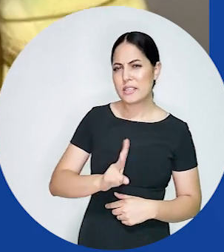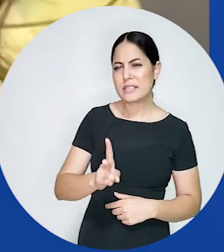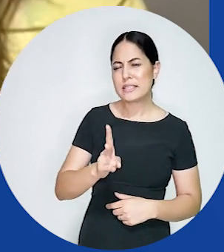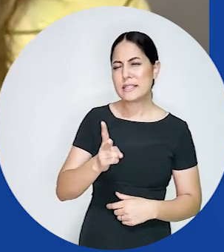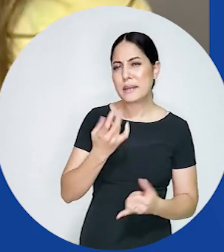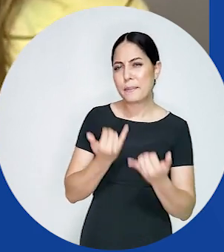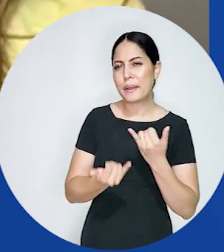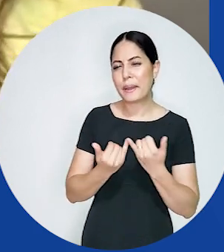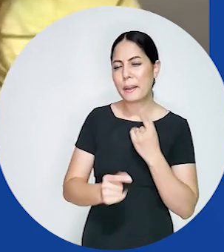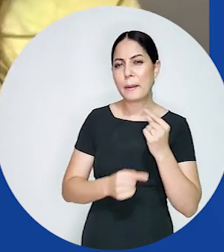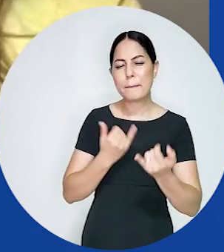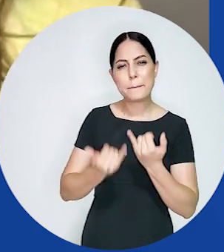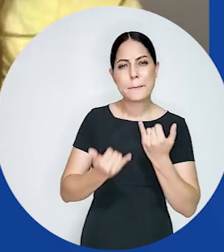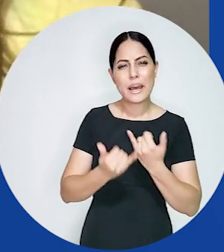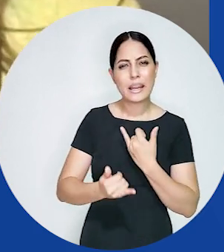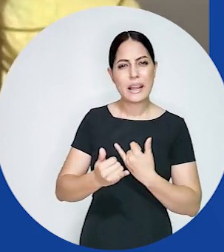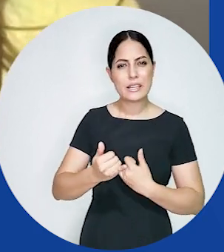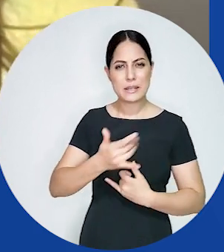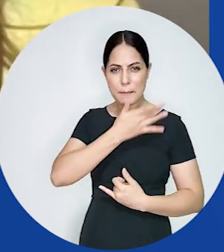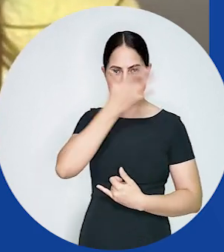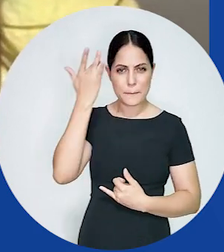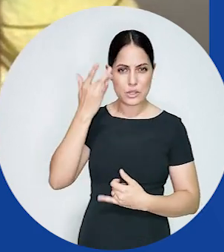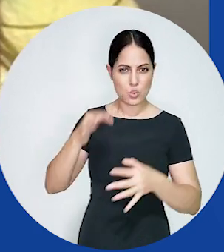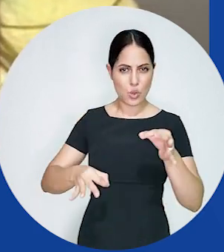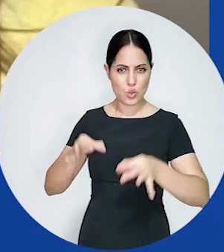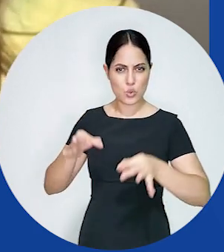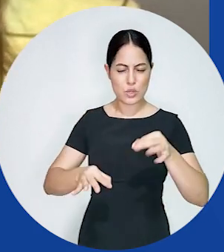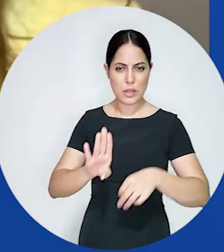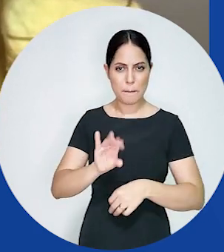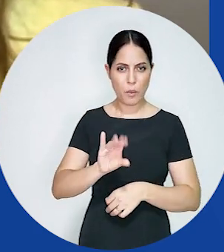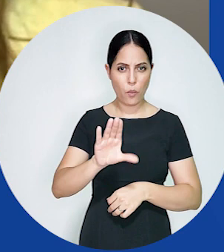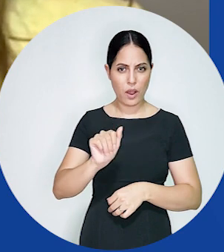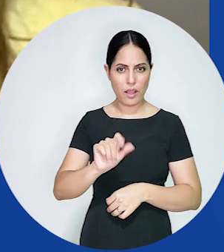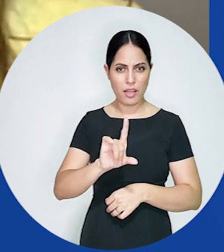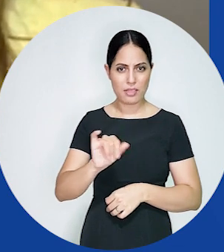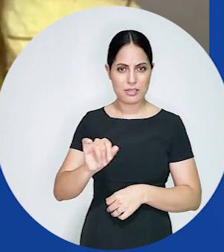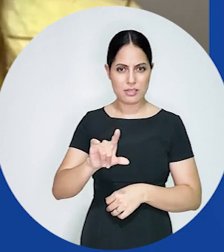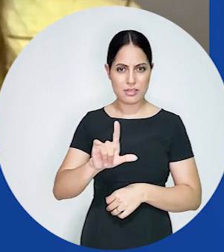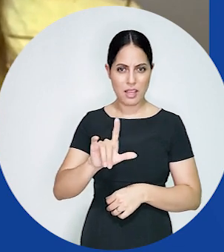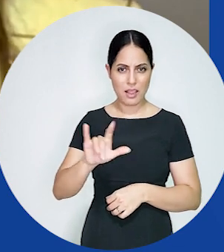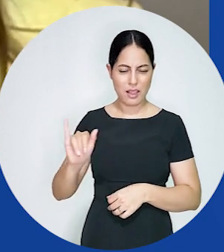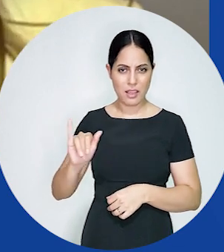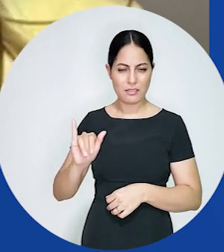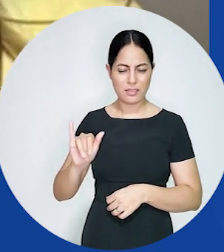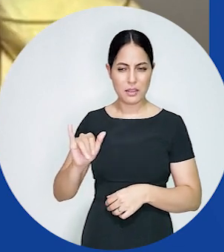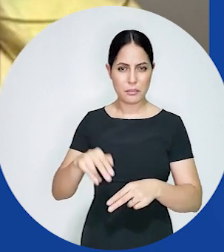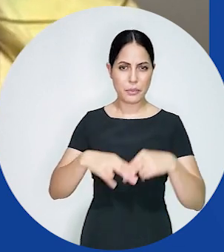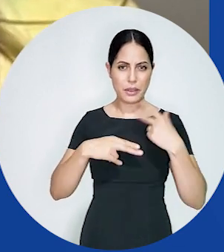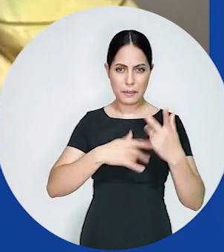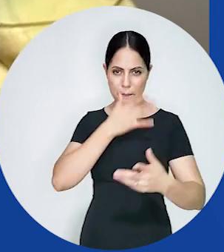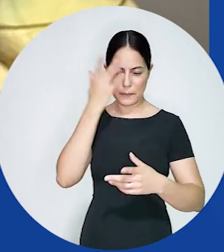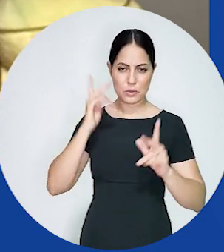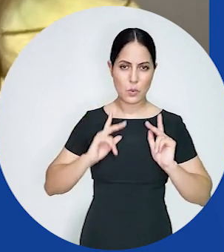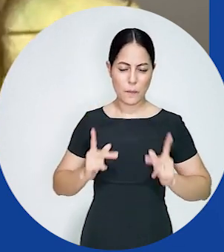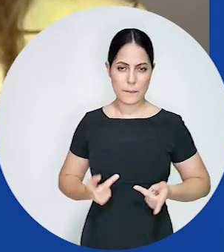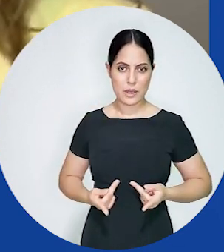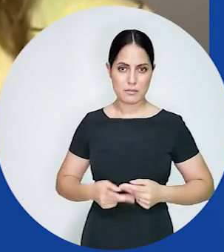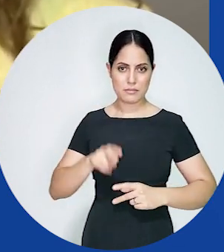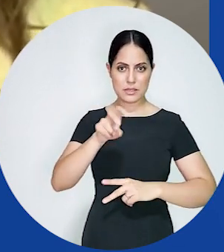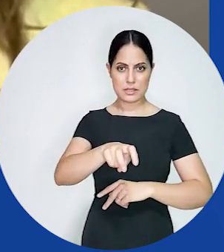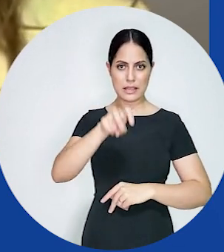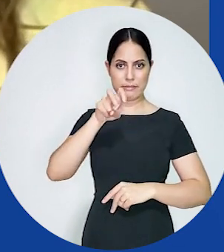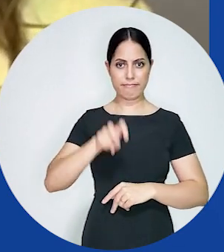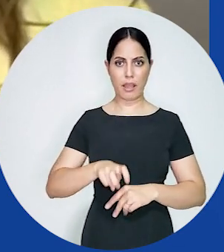A gente sempre fala, né, aquela história do juiz boca da lei, que a gente às vezes aprende na faculdade, então não dá para a gente deixar de lado a humanidade